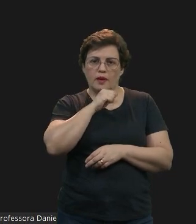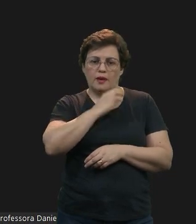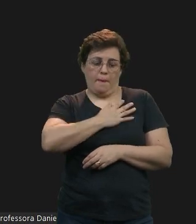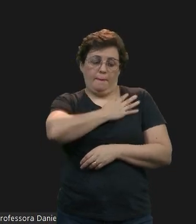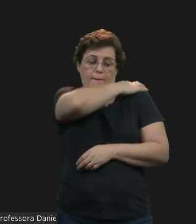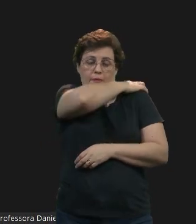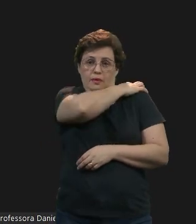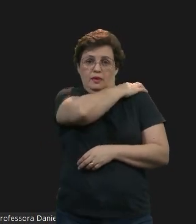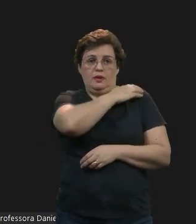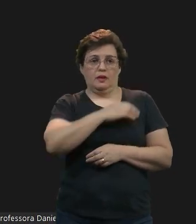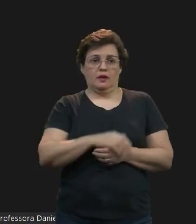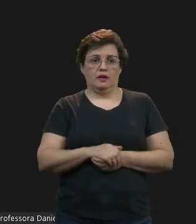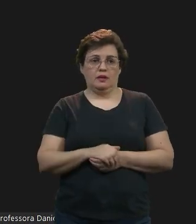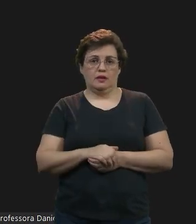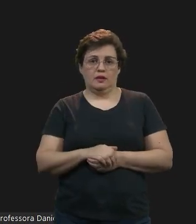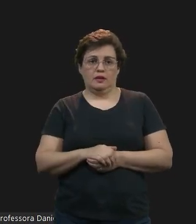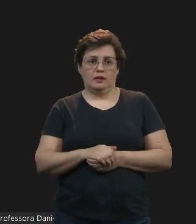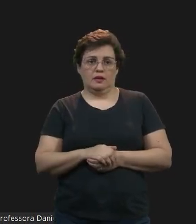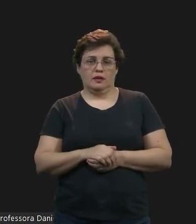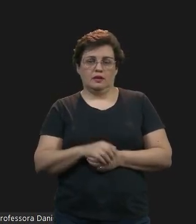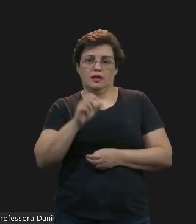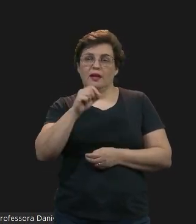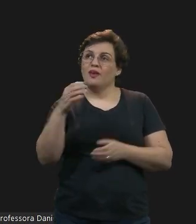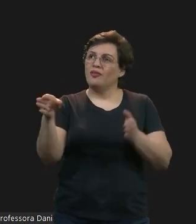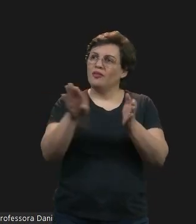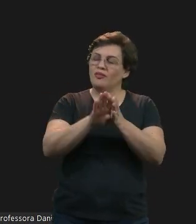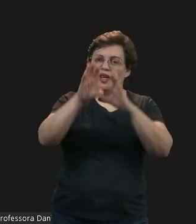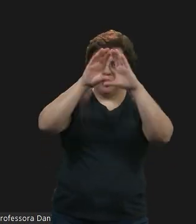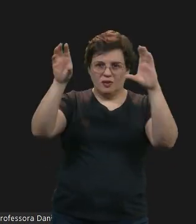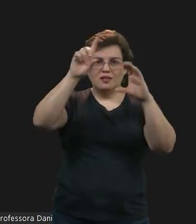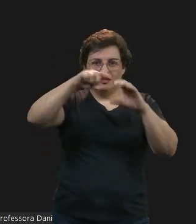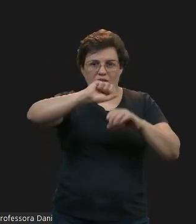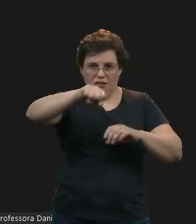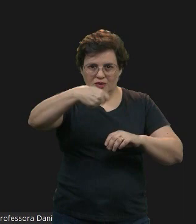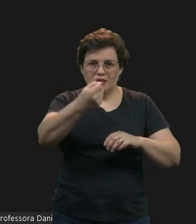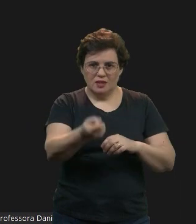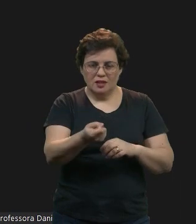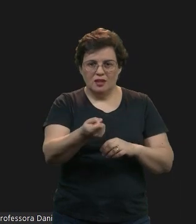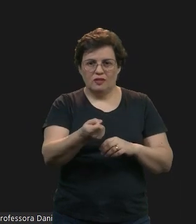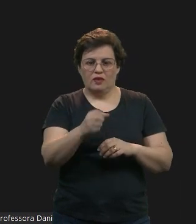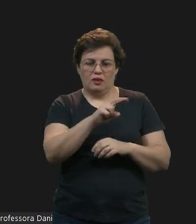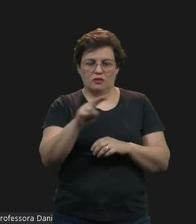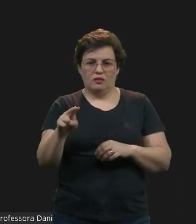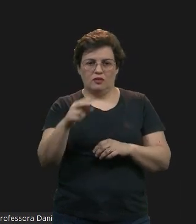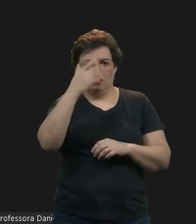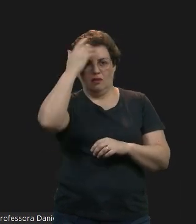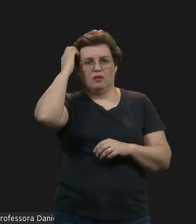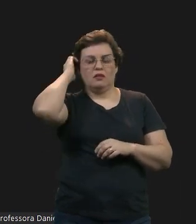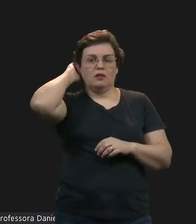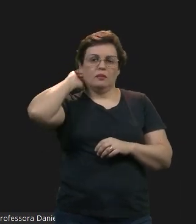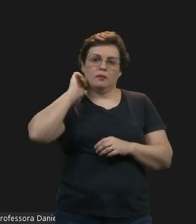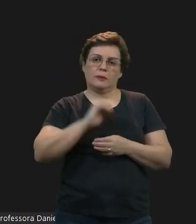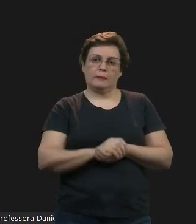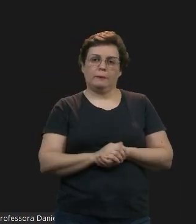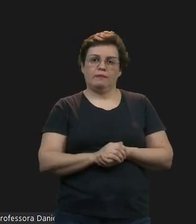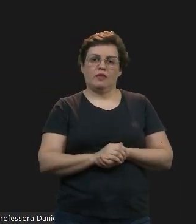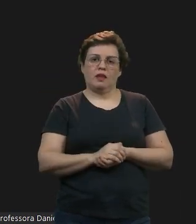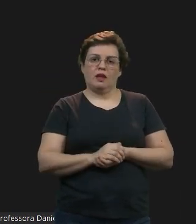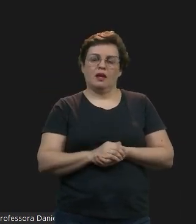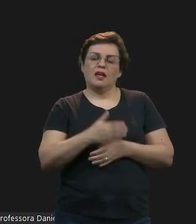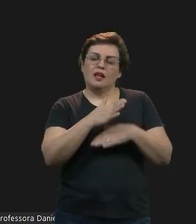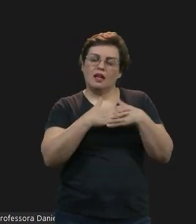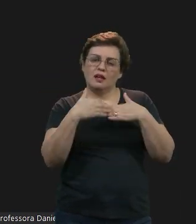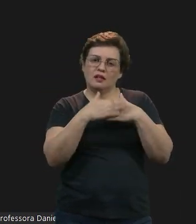o significado Célio, o que vem do céu. Filho de Maria Aparecida e Célio José da Silva, Celinho, como era